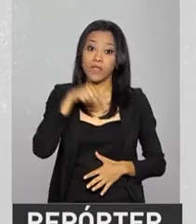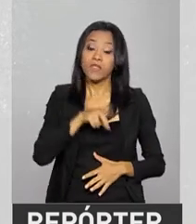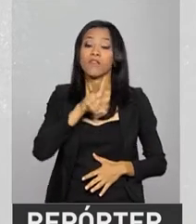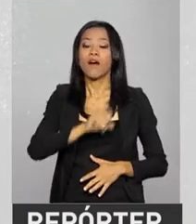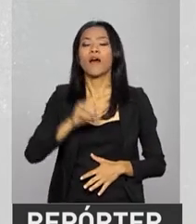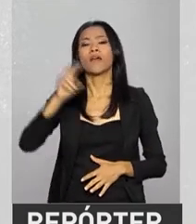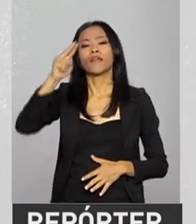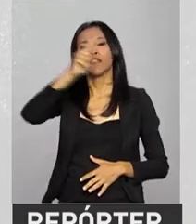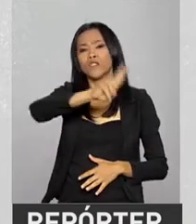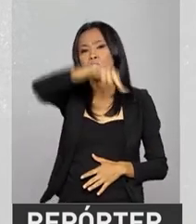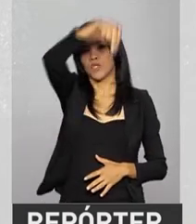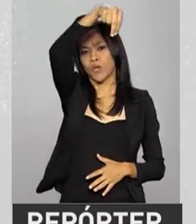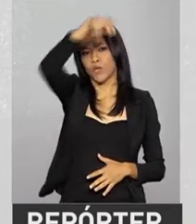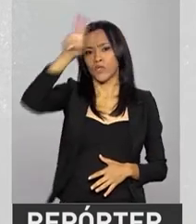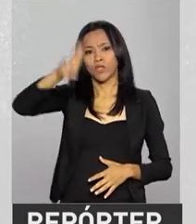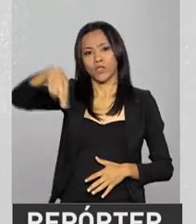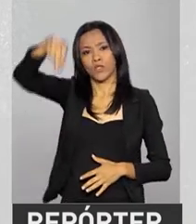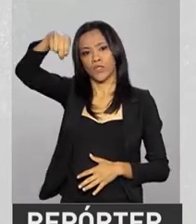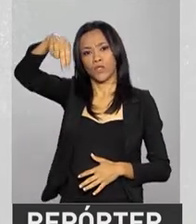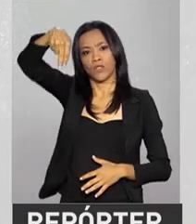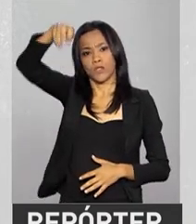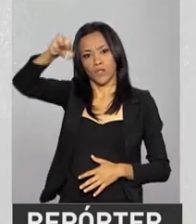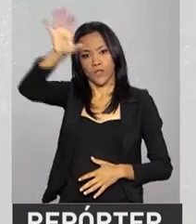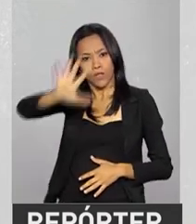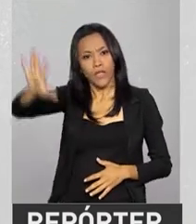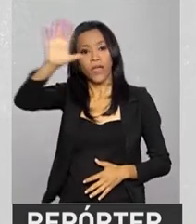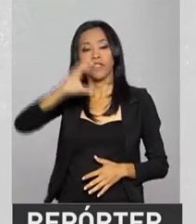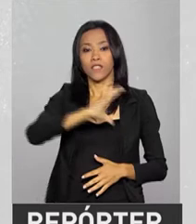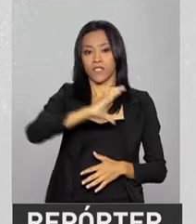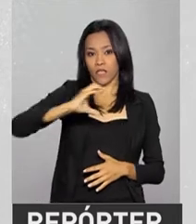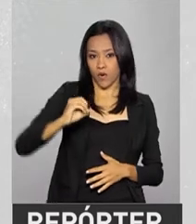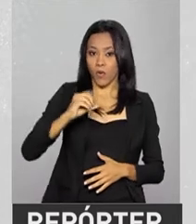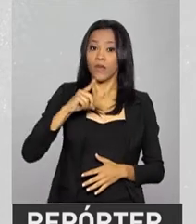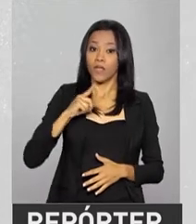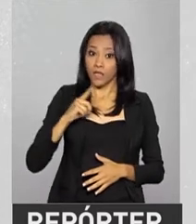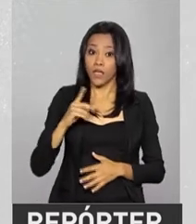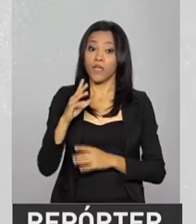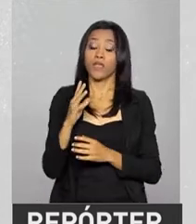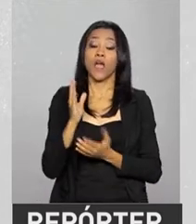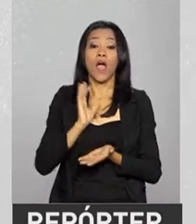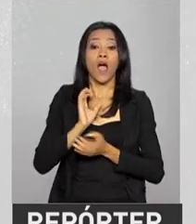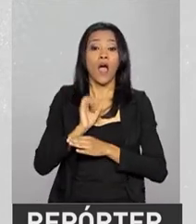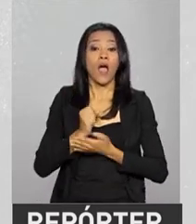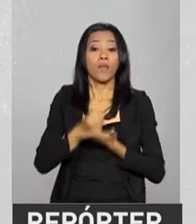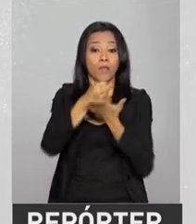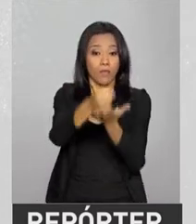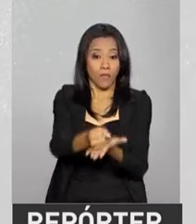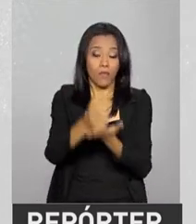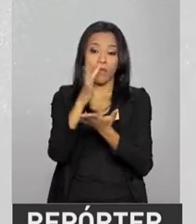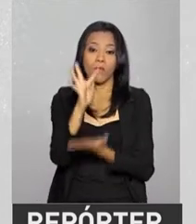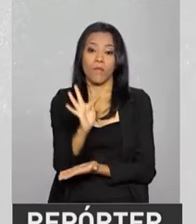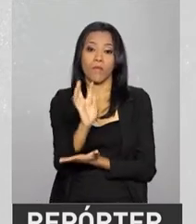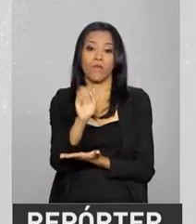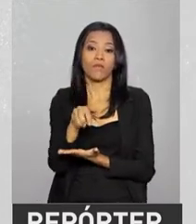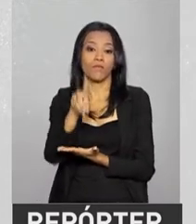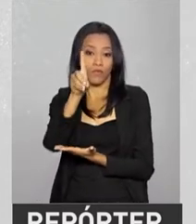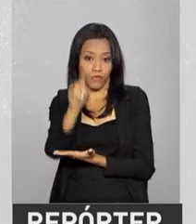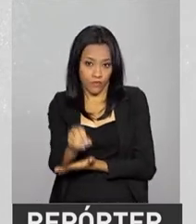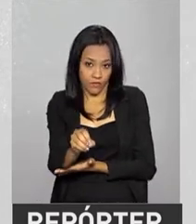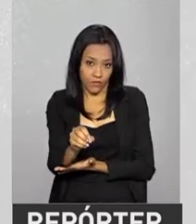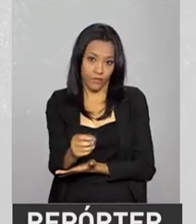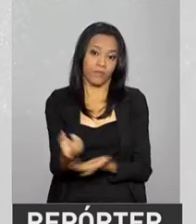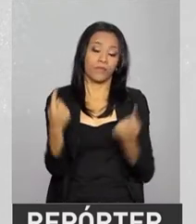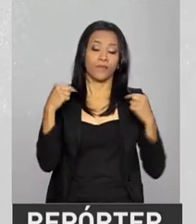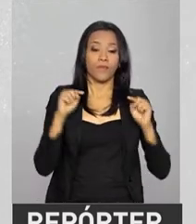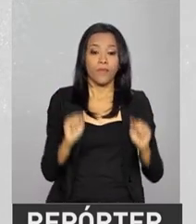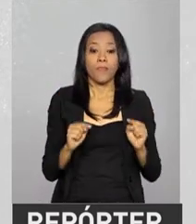regiões Norte, Nordeste e Centro-Oeste e conta com recursos dos fundos constitucionais e de desenvolvimento para os estudantes. Já